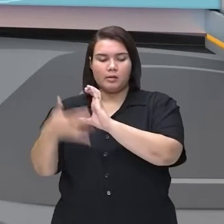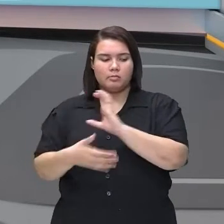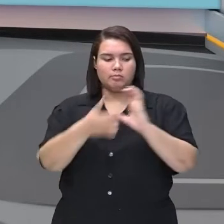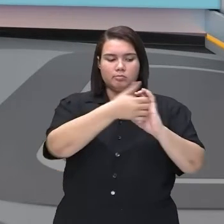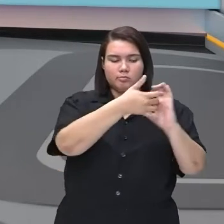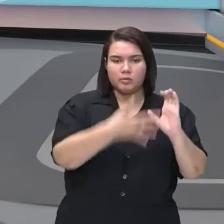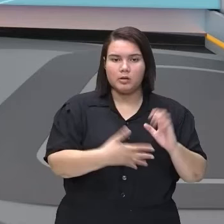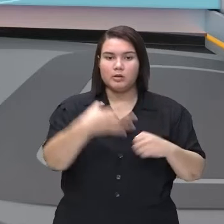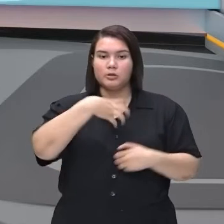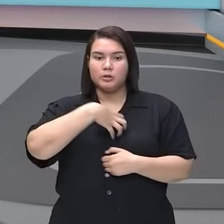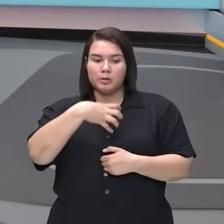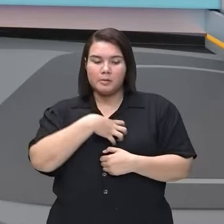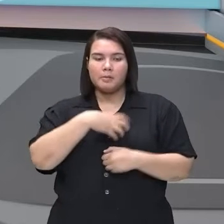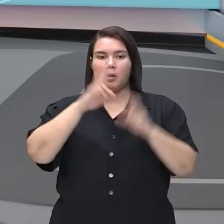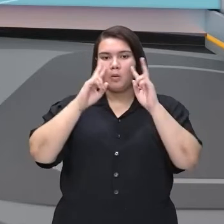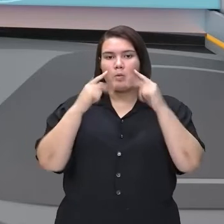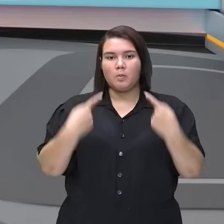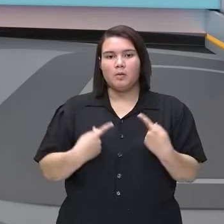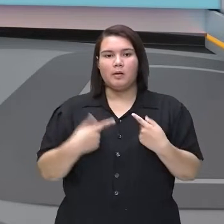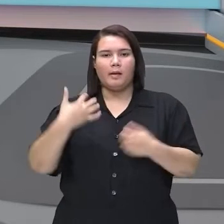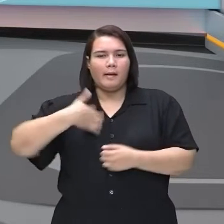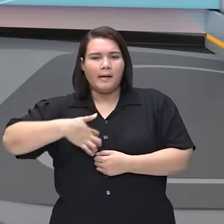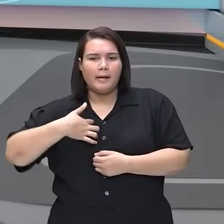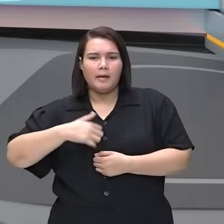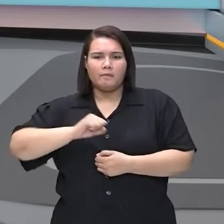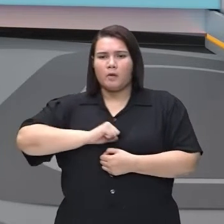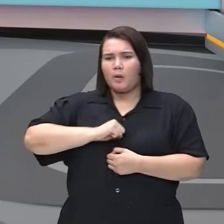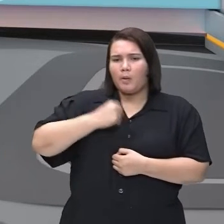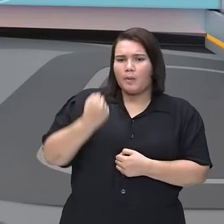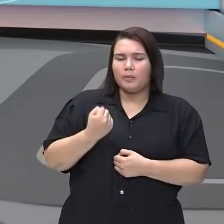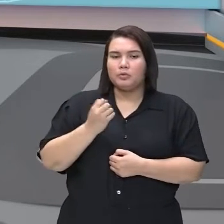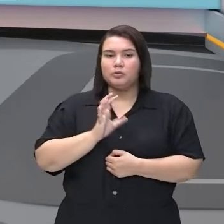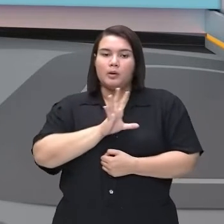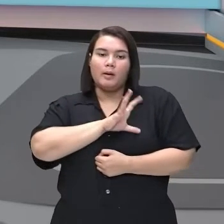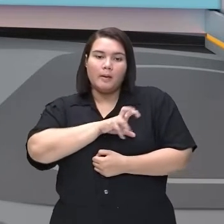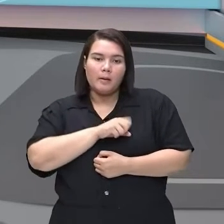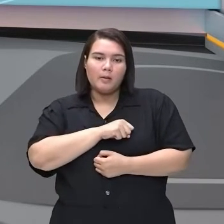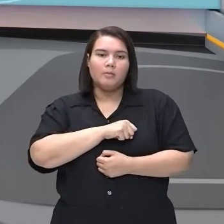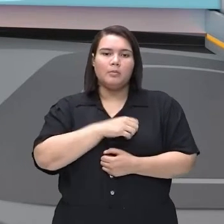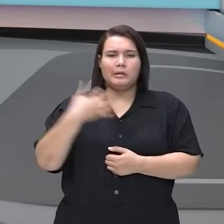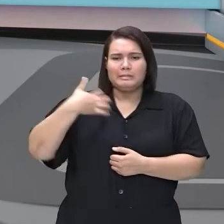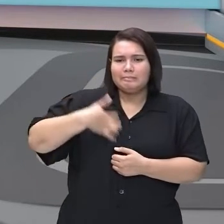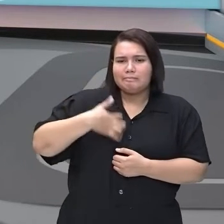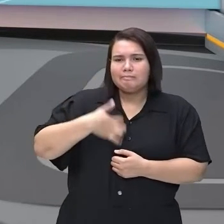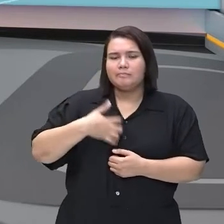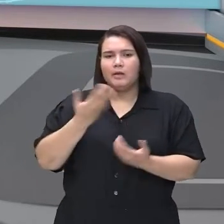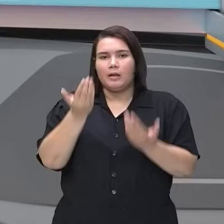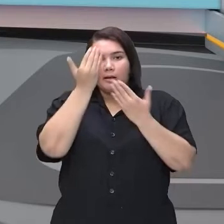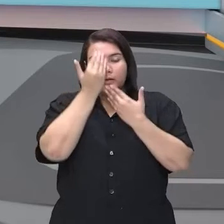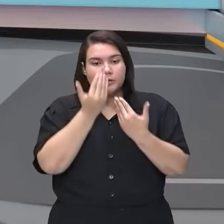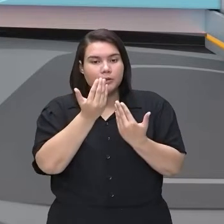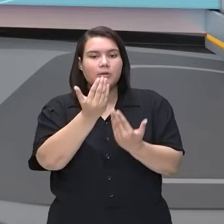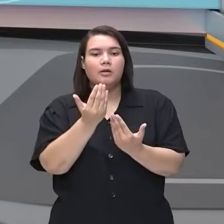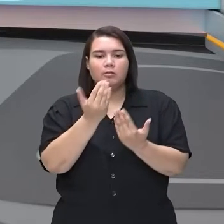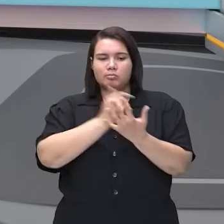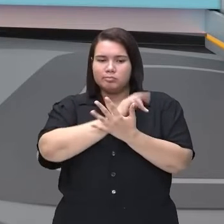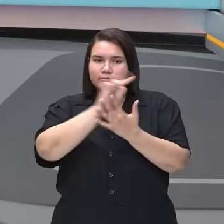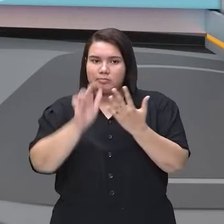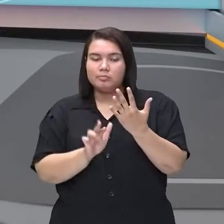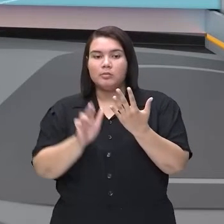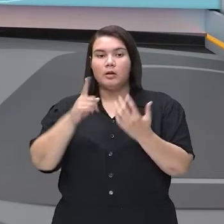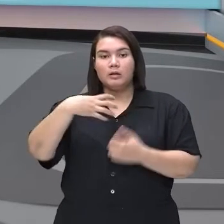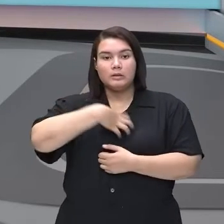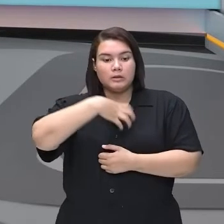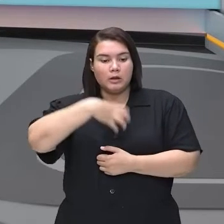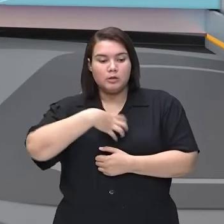que o homem sentia: raiva, ódio, amor, rancor, gratidão. Eram sentimentos que os